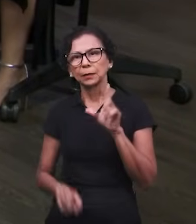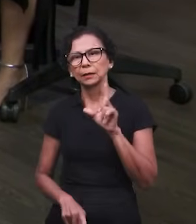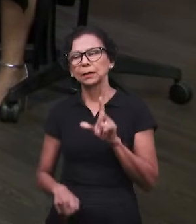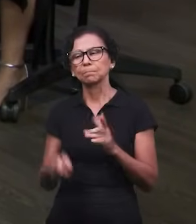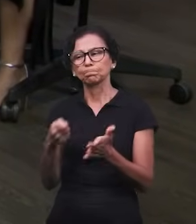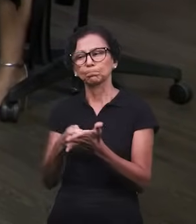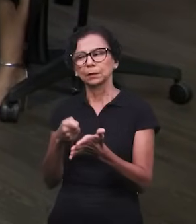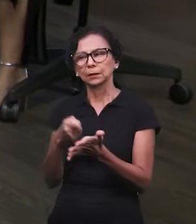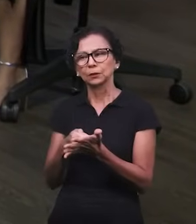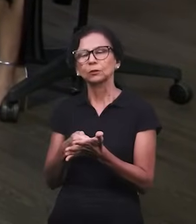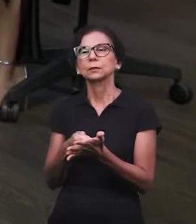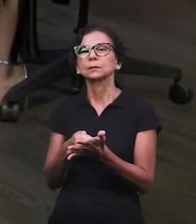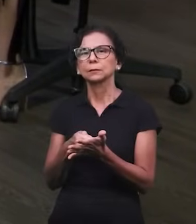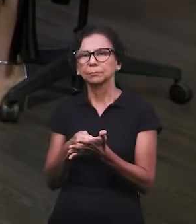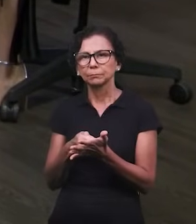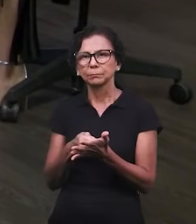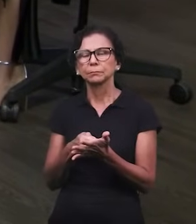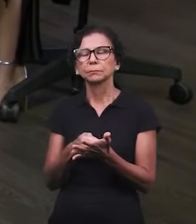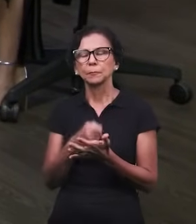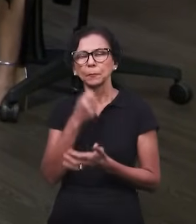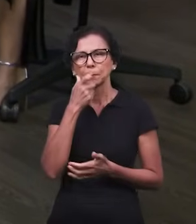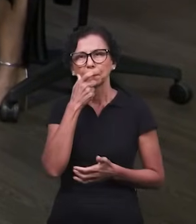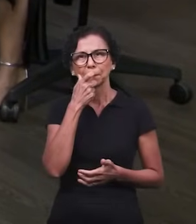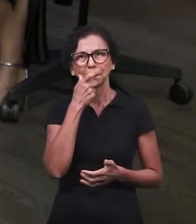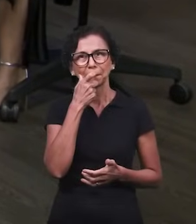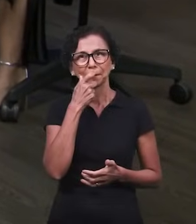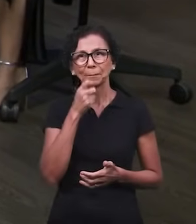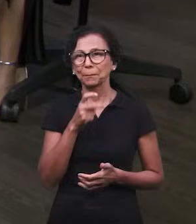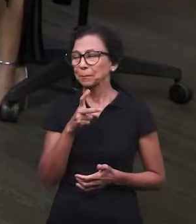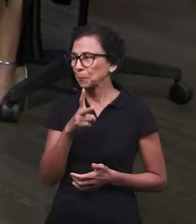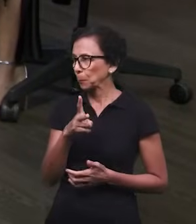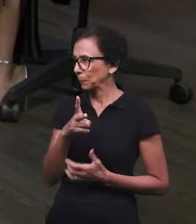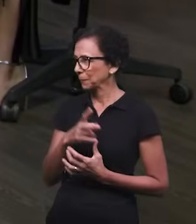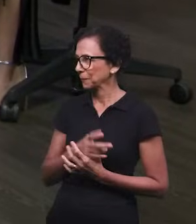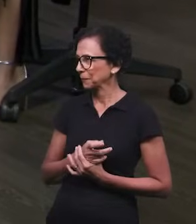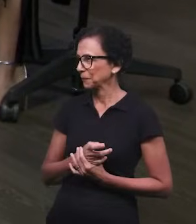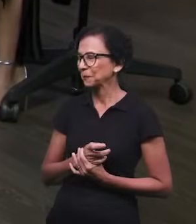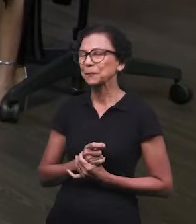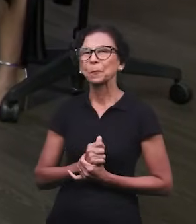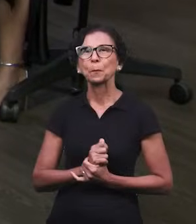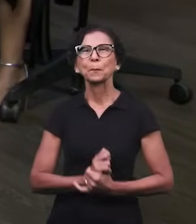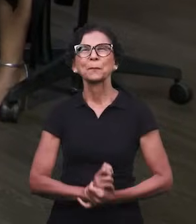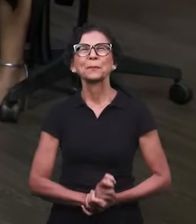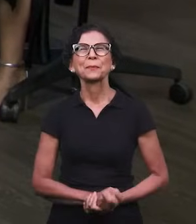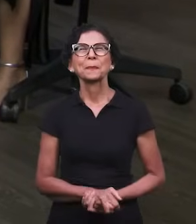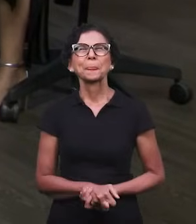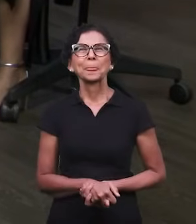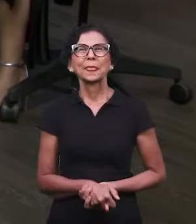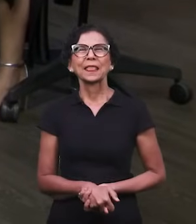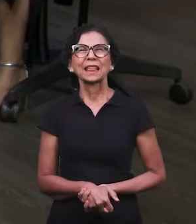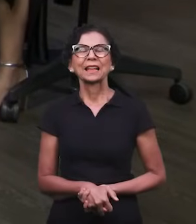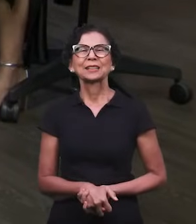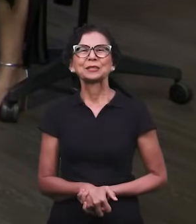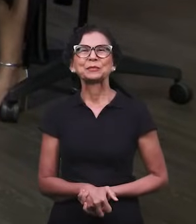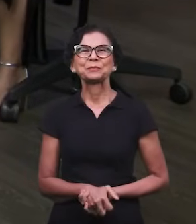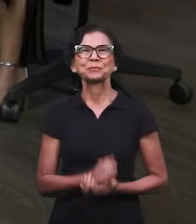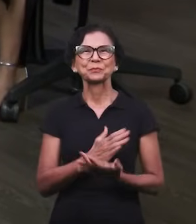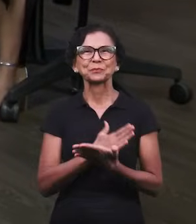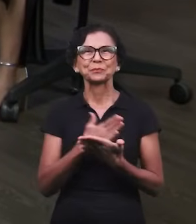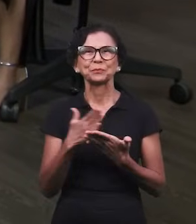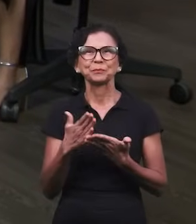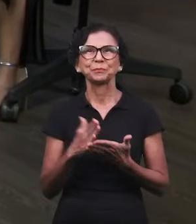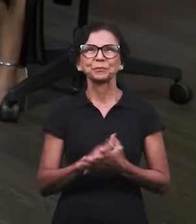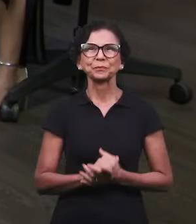jovens para trabalhar? Vamos embora. Vou começar então aqui com a Isadora. Paz do Senhor, pastor. Paz do Senhor a